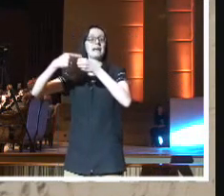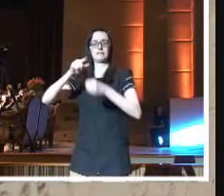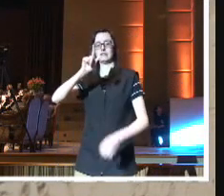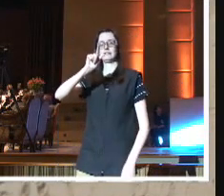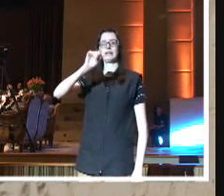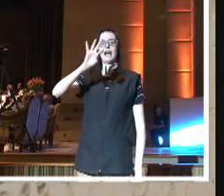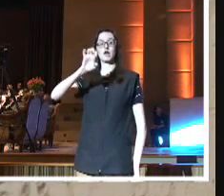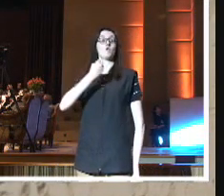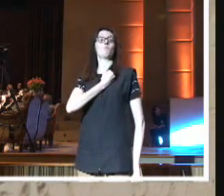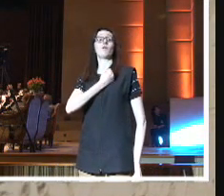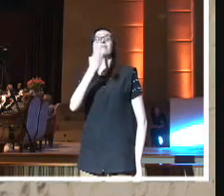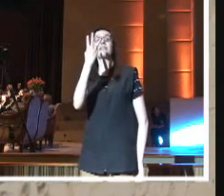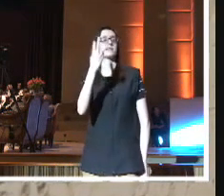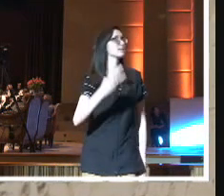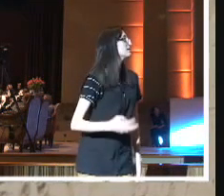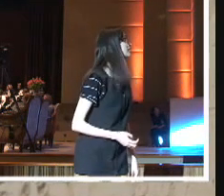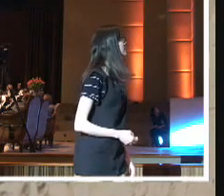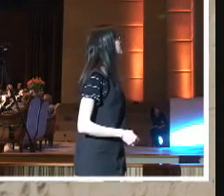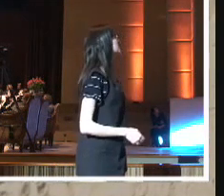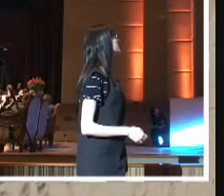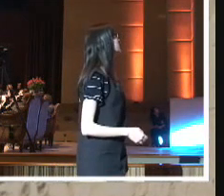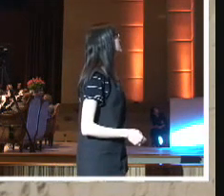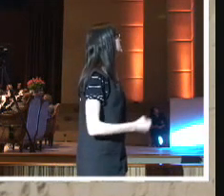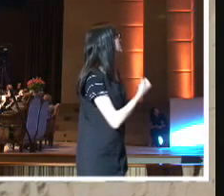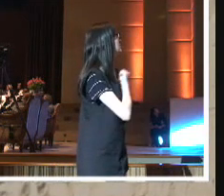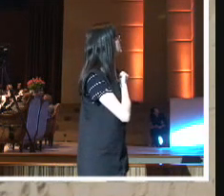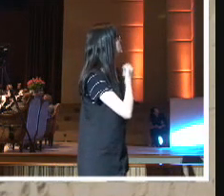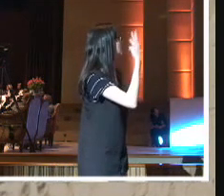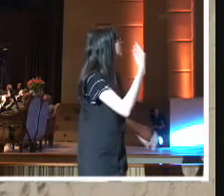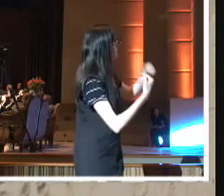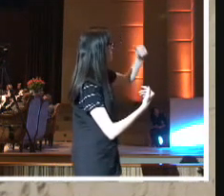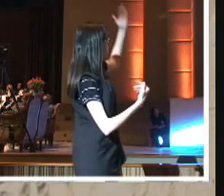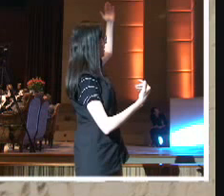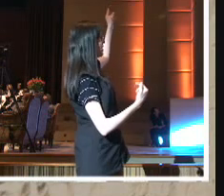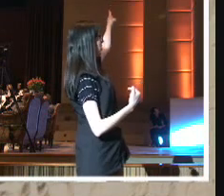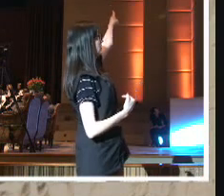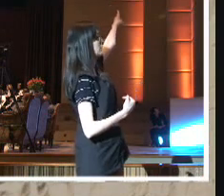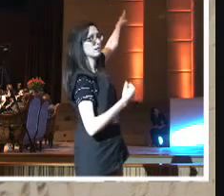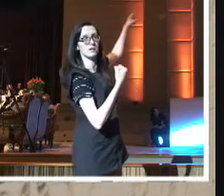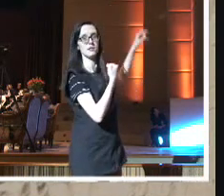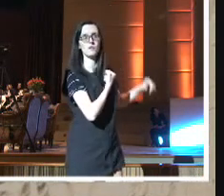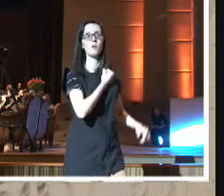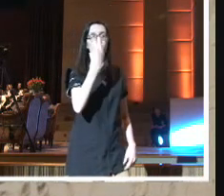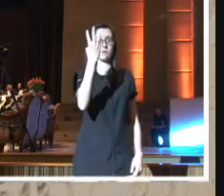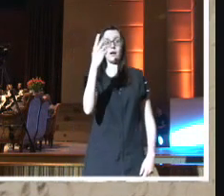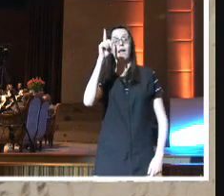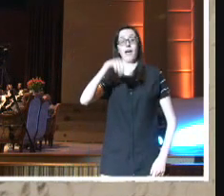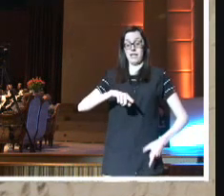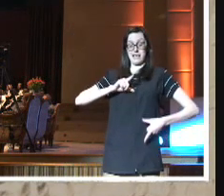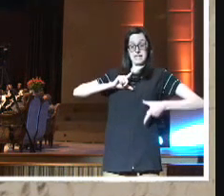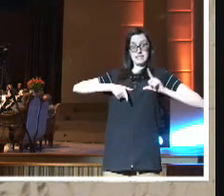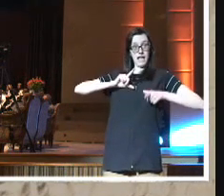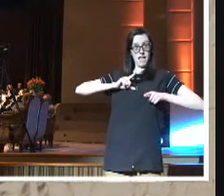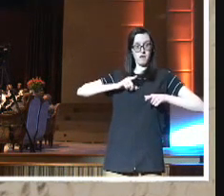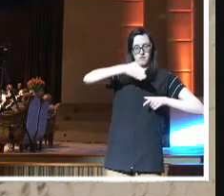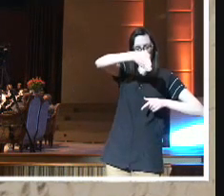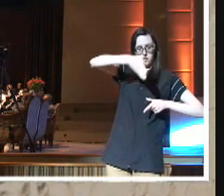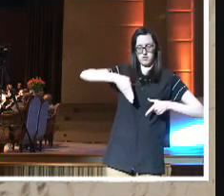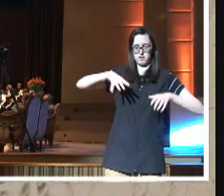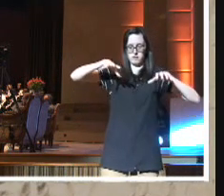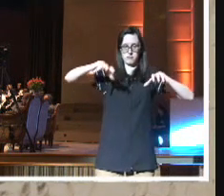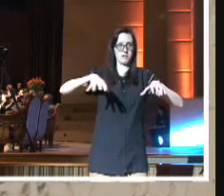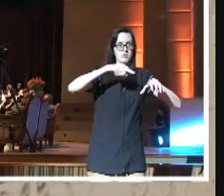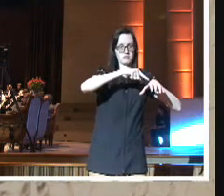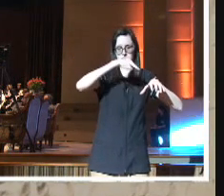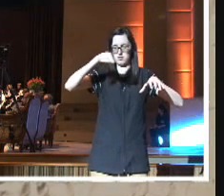número 3 que está ali. Fica bem na fronteira entre Israel e a Filistia,